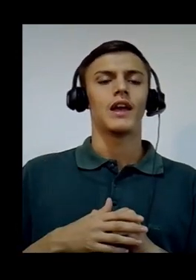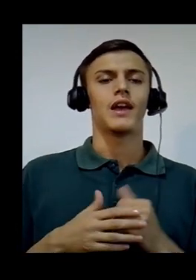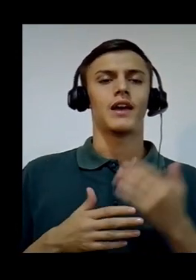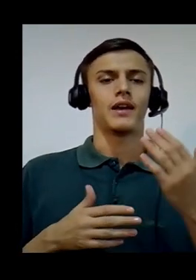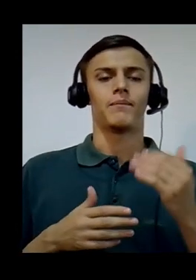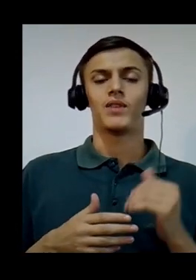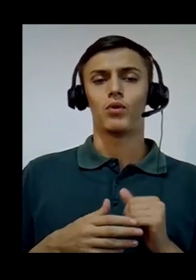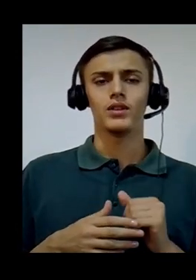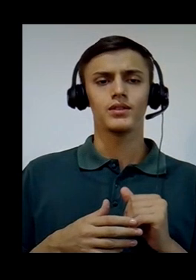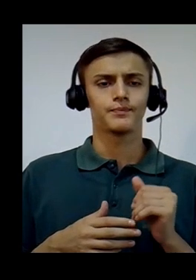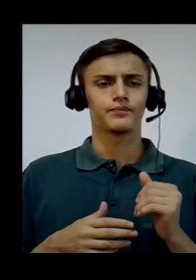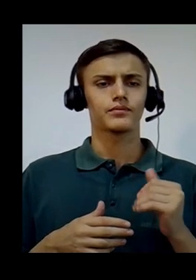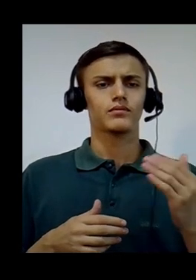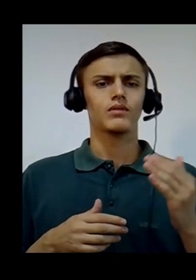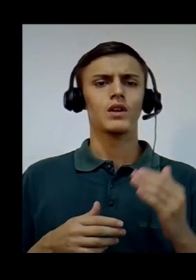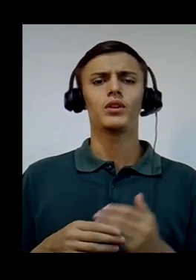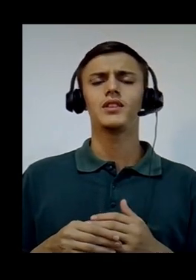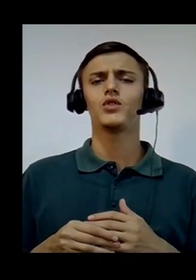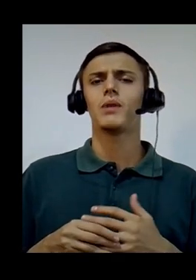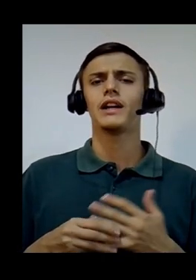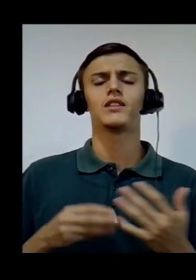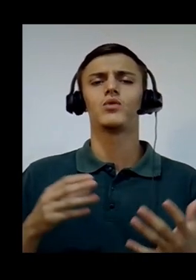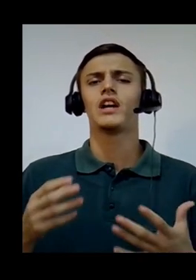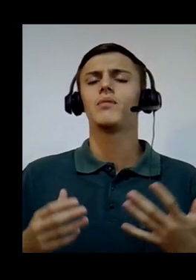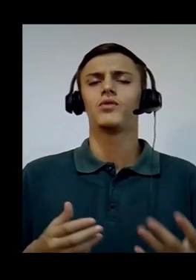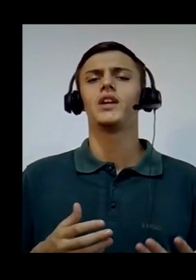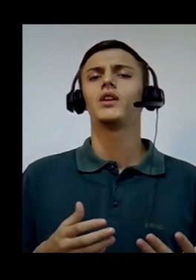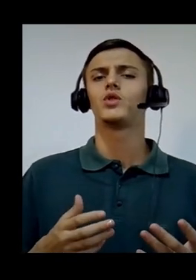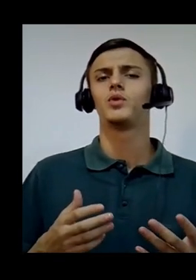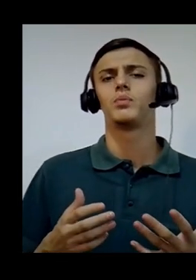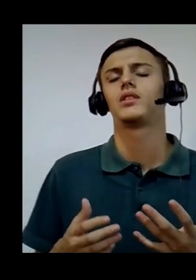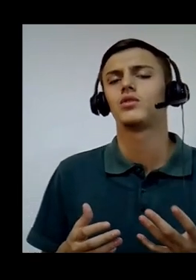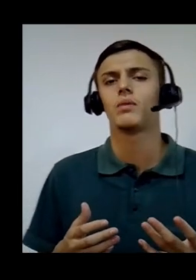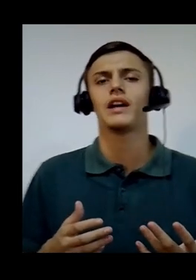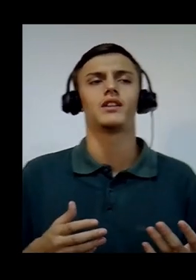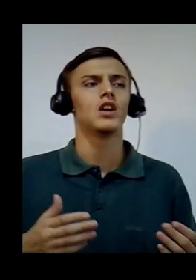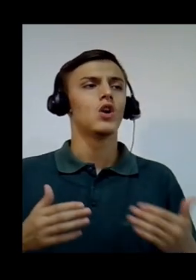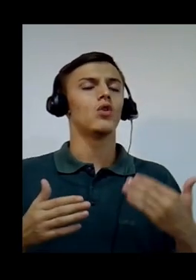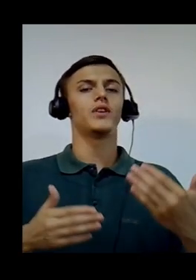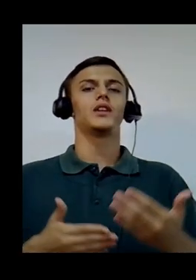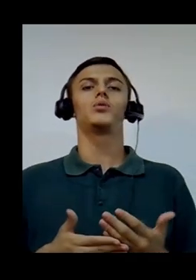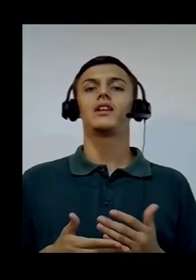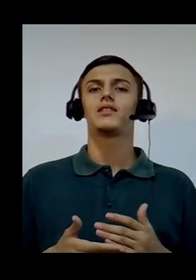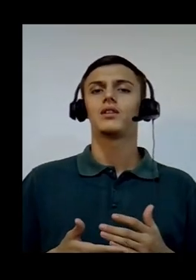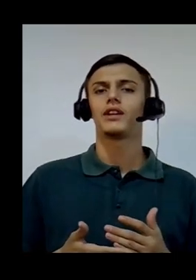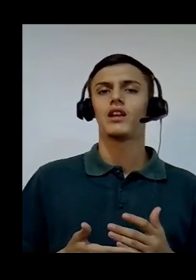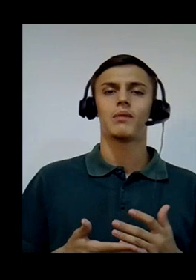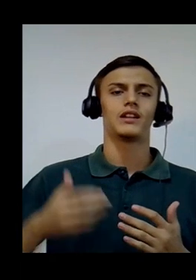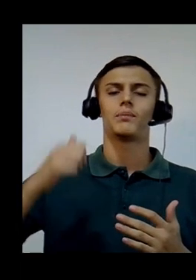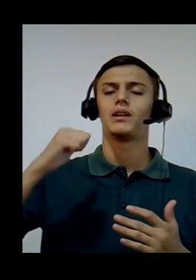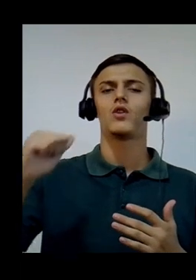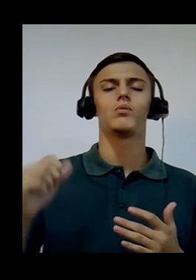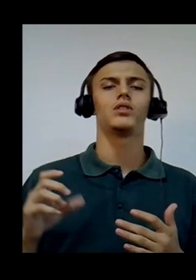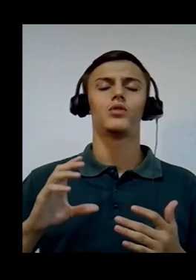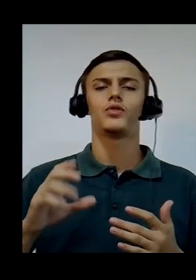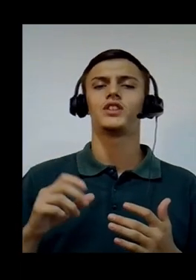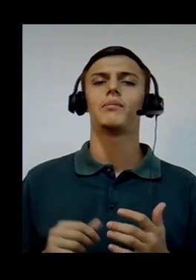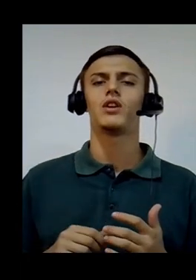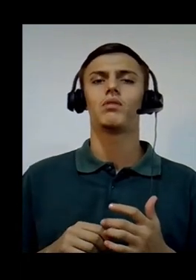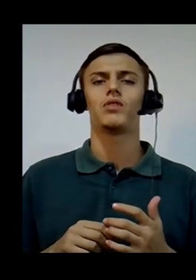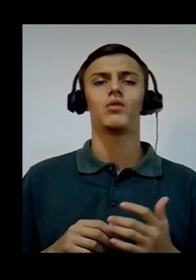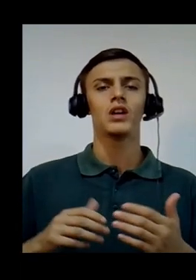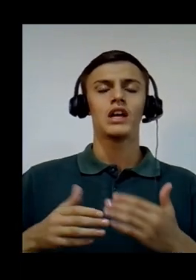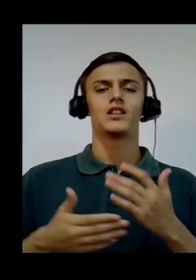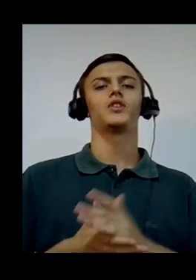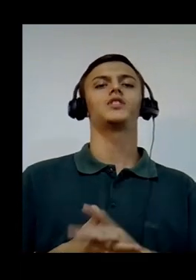aí, depois. Proteção de máquinas, nunca remover nenhum tipo de proteção de máquina ou fazer adulteração daquela máquina, apertar algum botão,